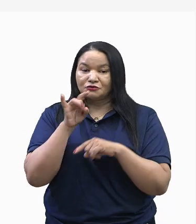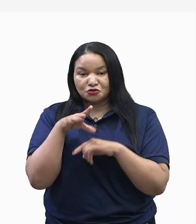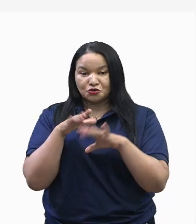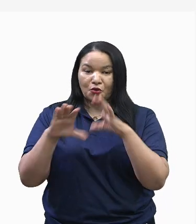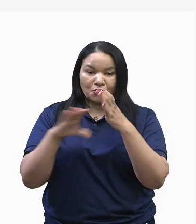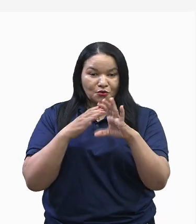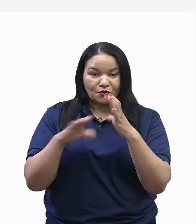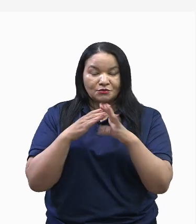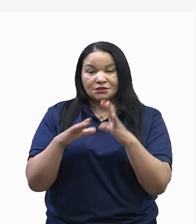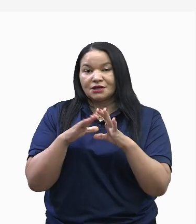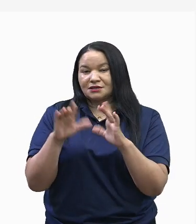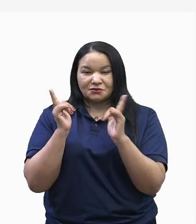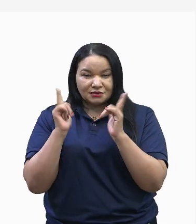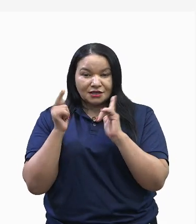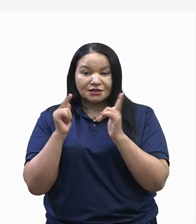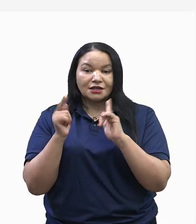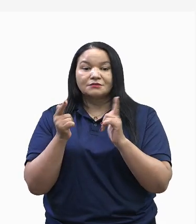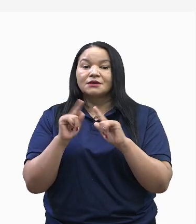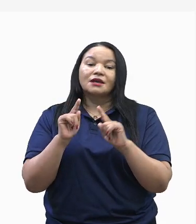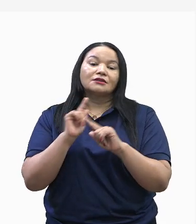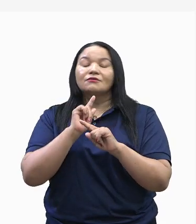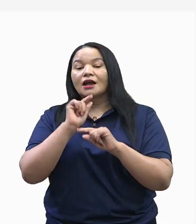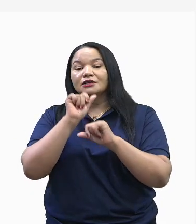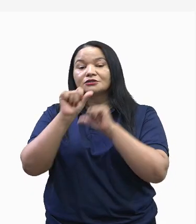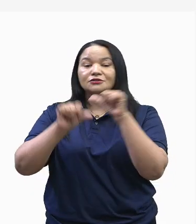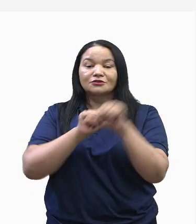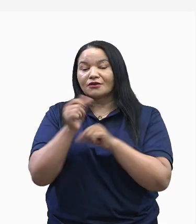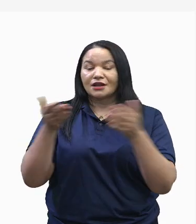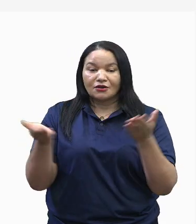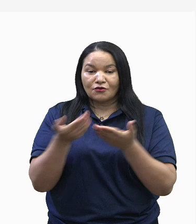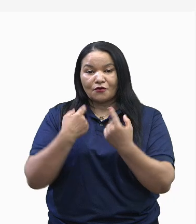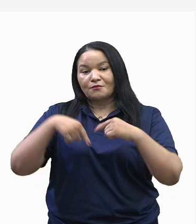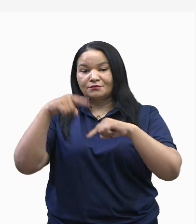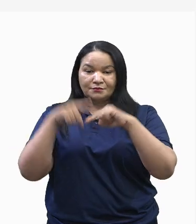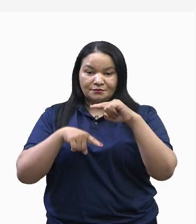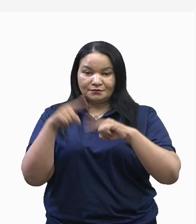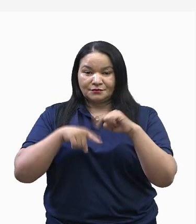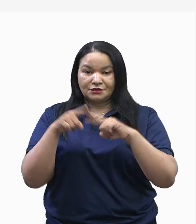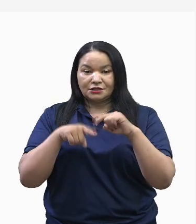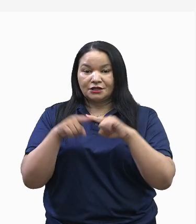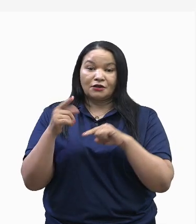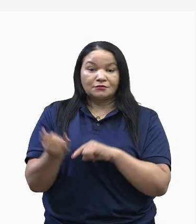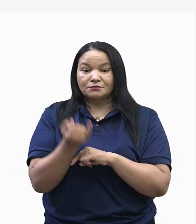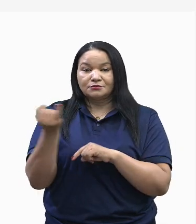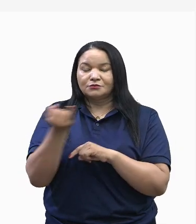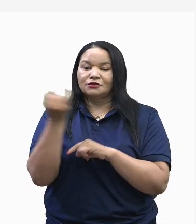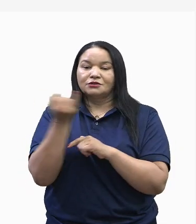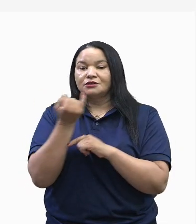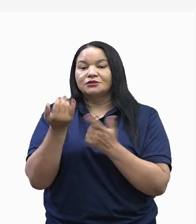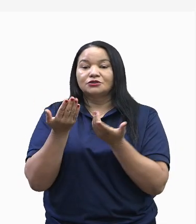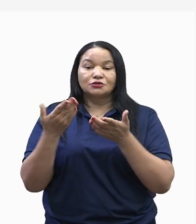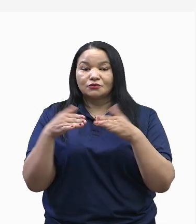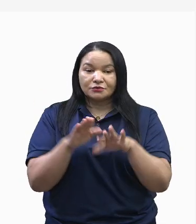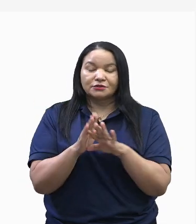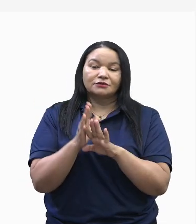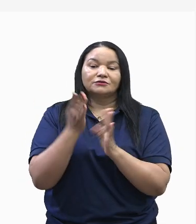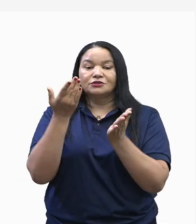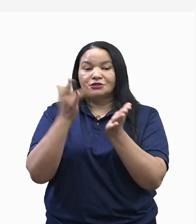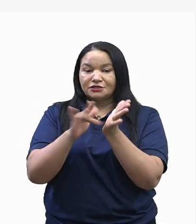instrumento de comunicação e entretenimento, tornando-se uma poderosa ferramenta de